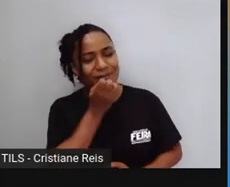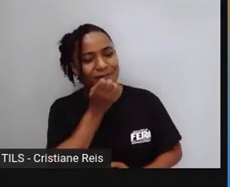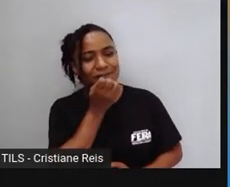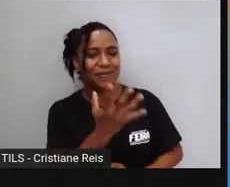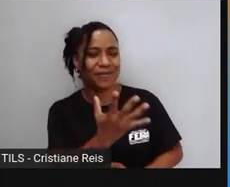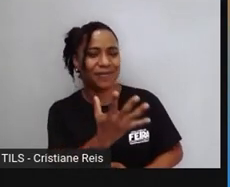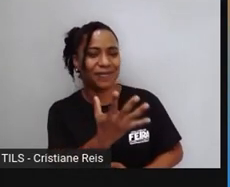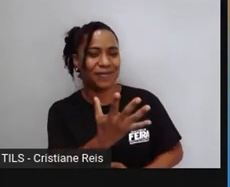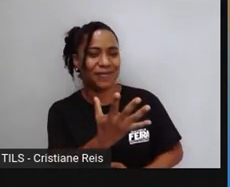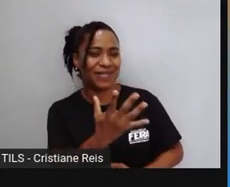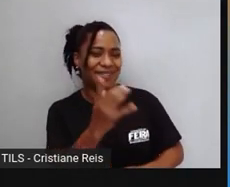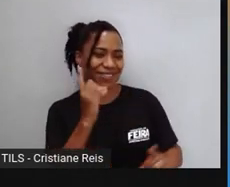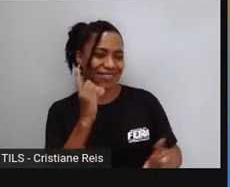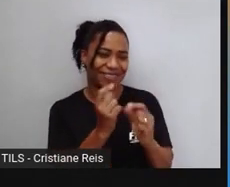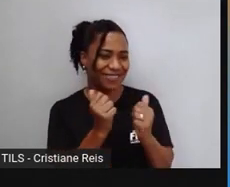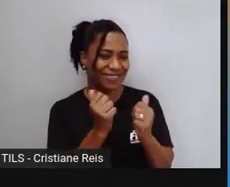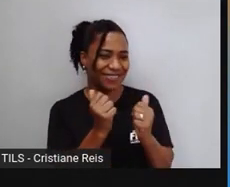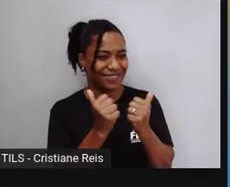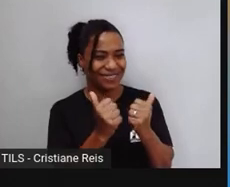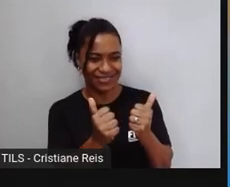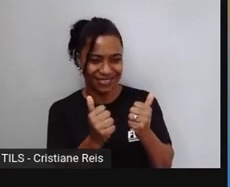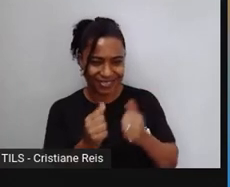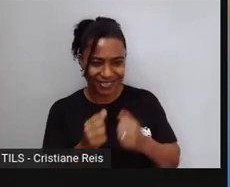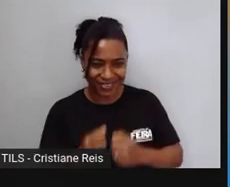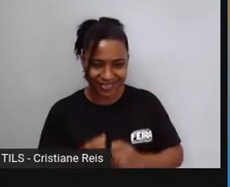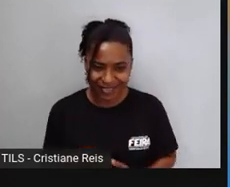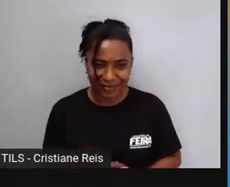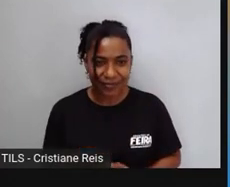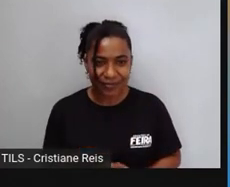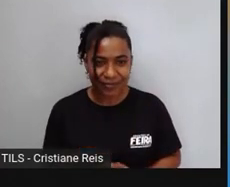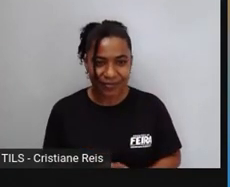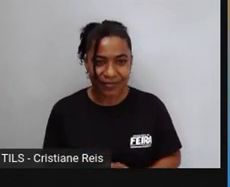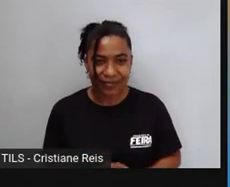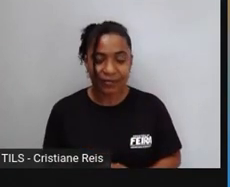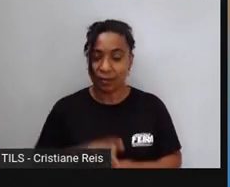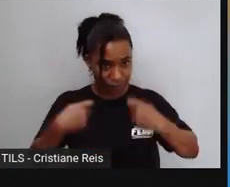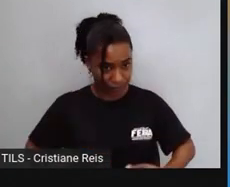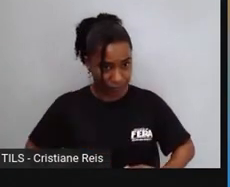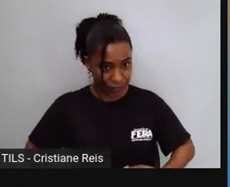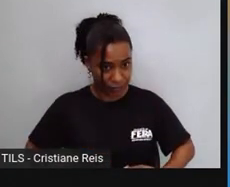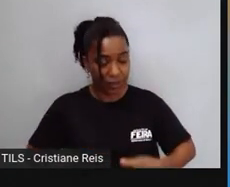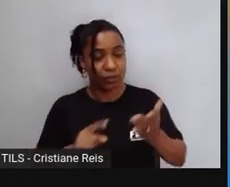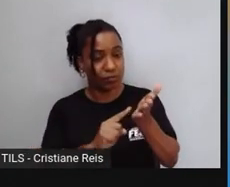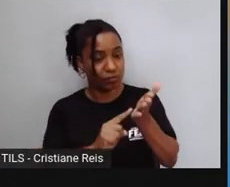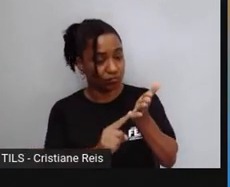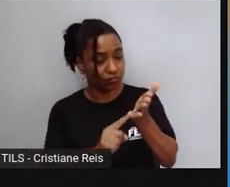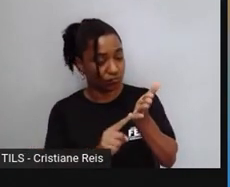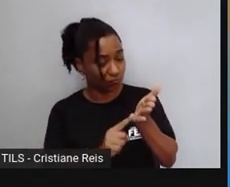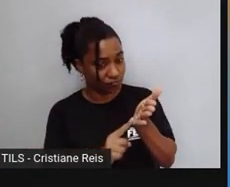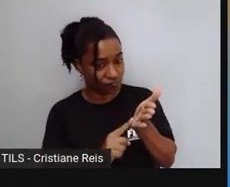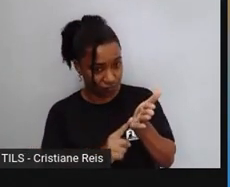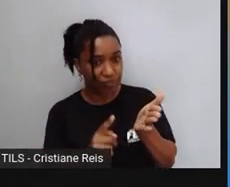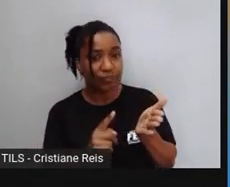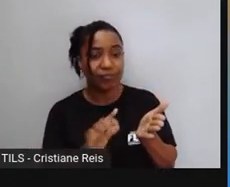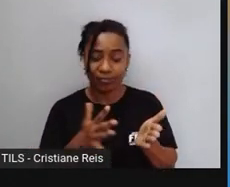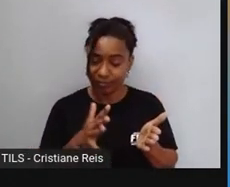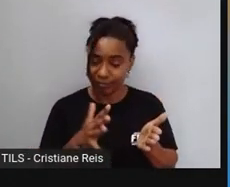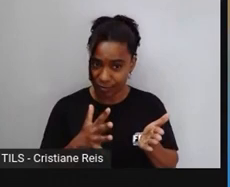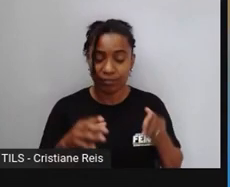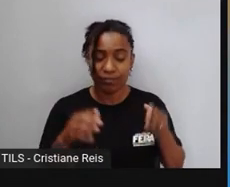vocês estejam muito bem. Eu sou parda, tenho cabelos crespos de tamanho